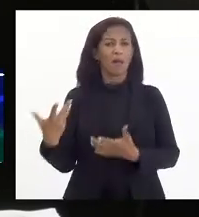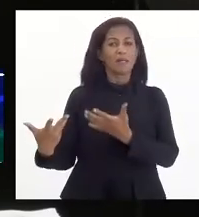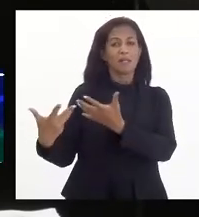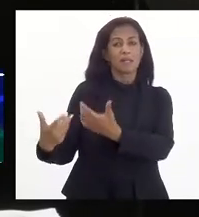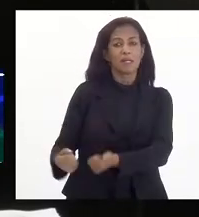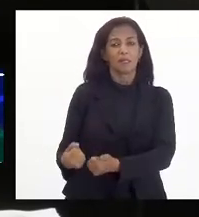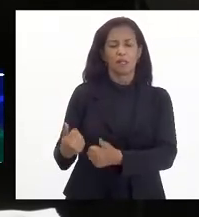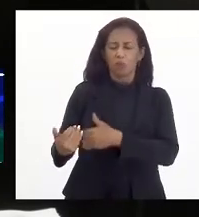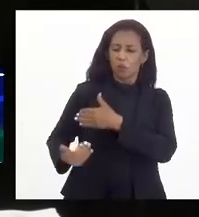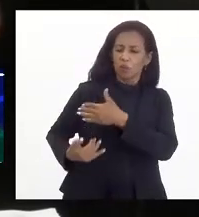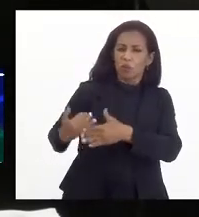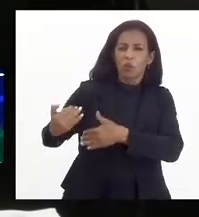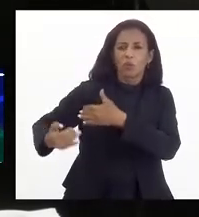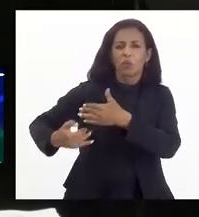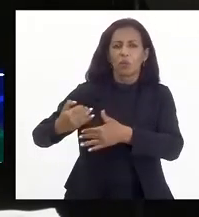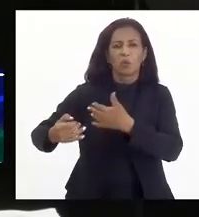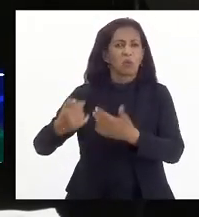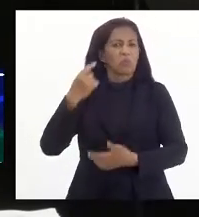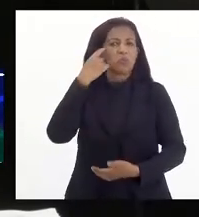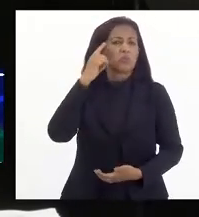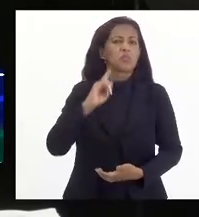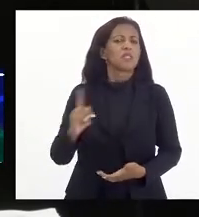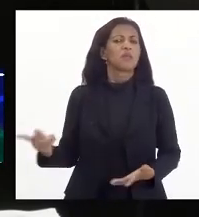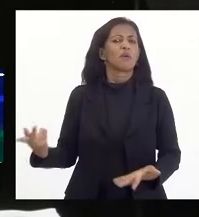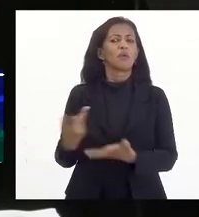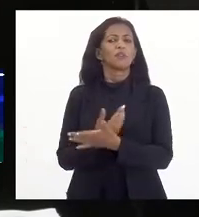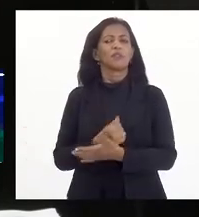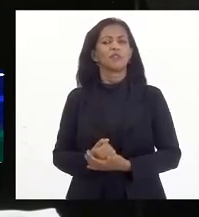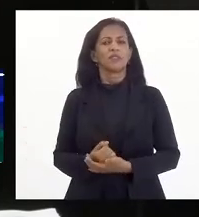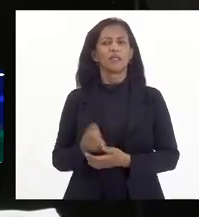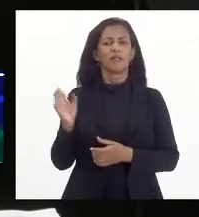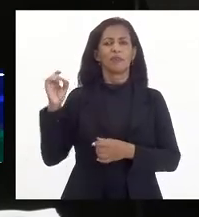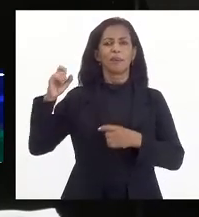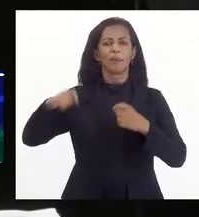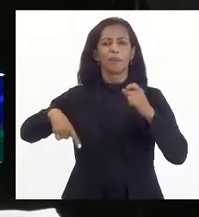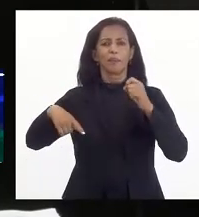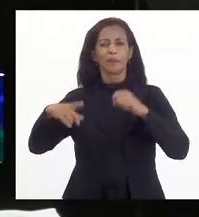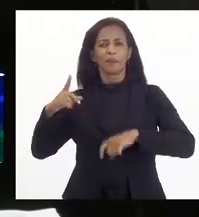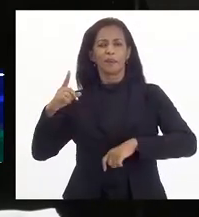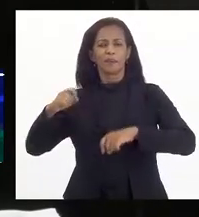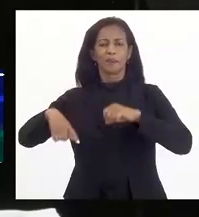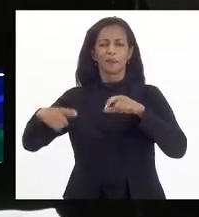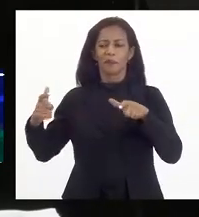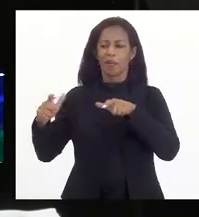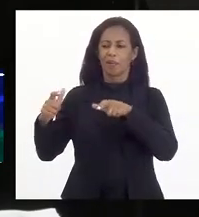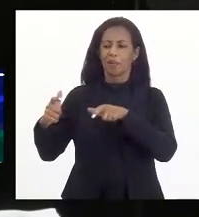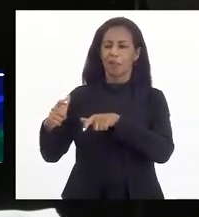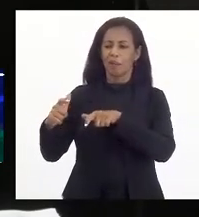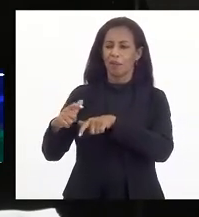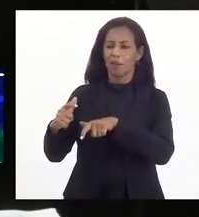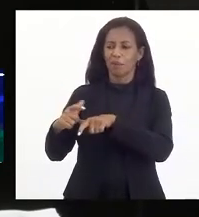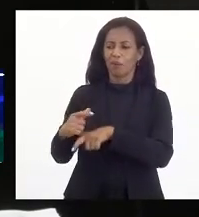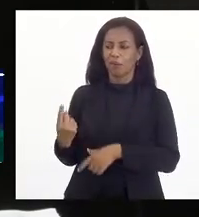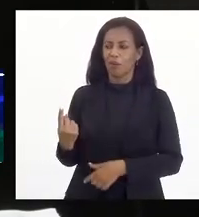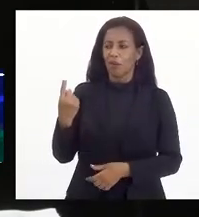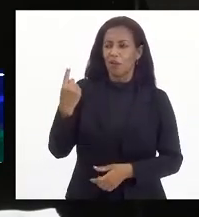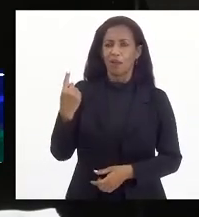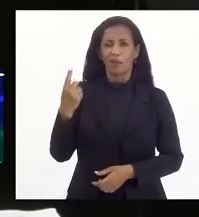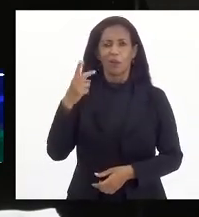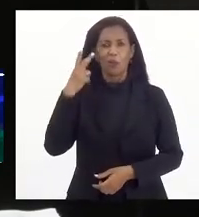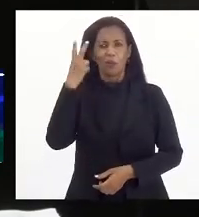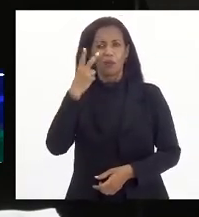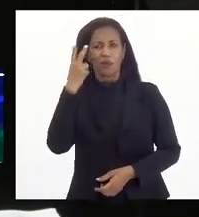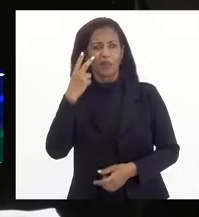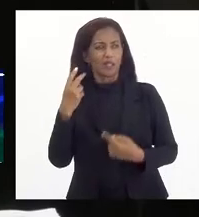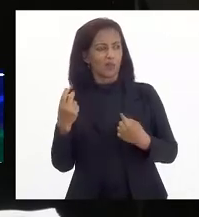e no decorrer do tempo eu não sei que aconteceu Neves Paulo que foi diminuindo diminuindo ficou só eu como vereadora e o